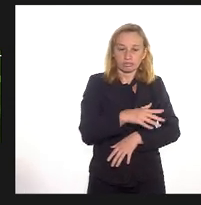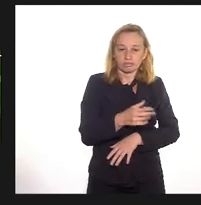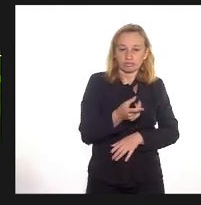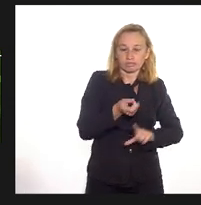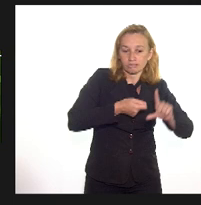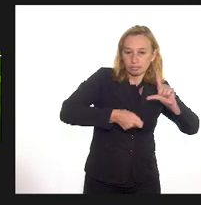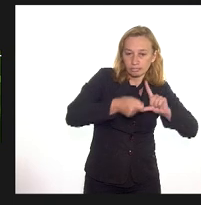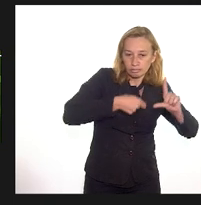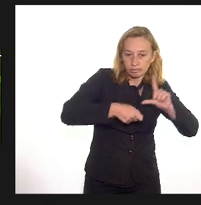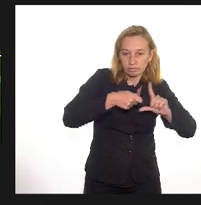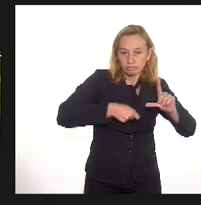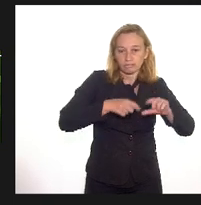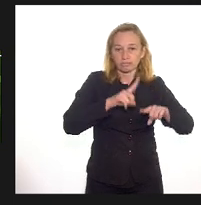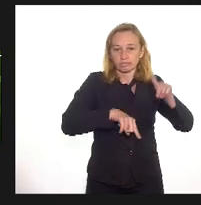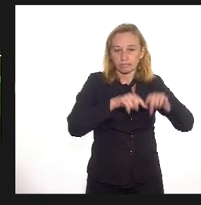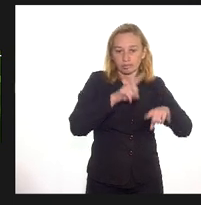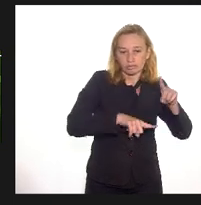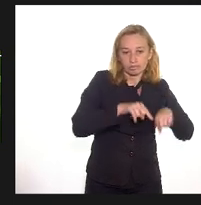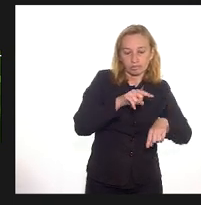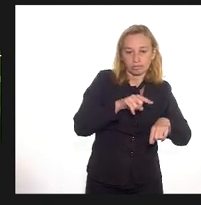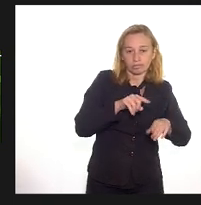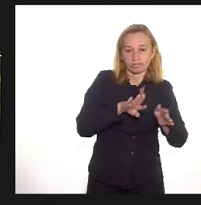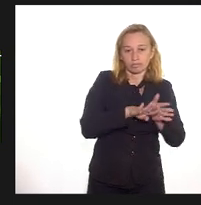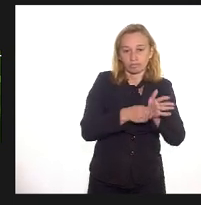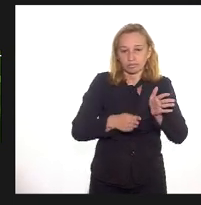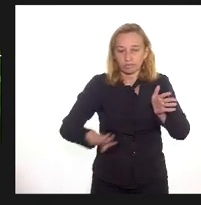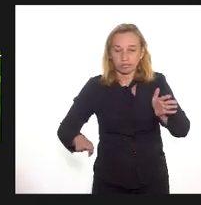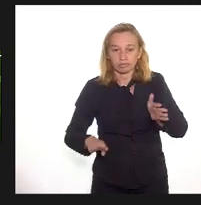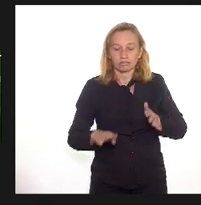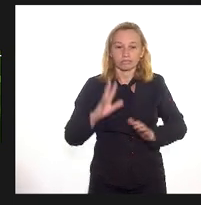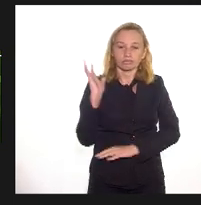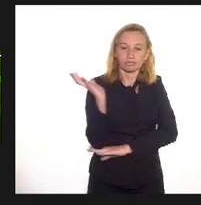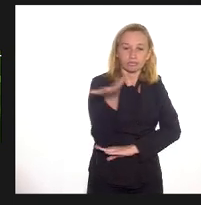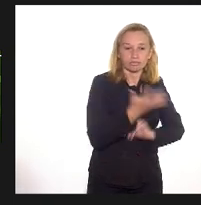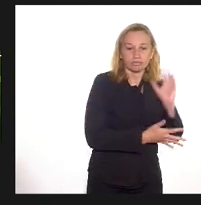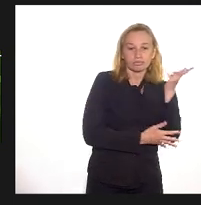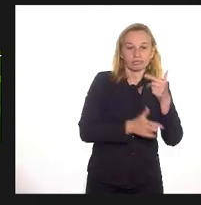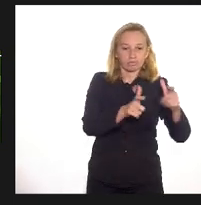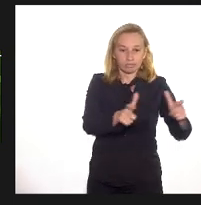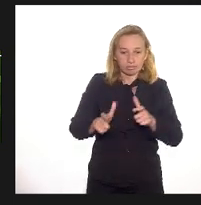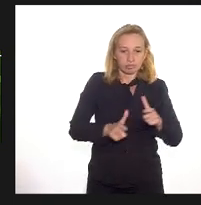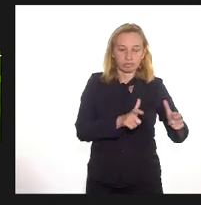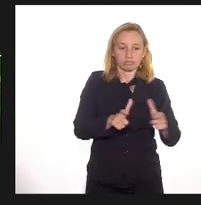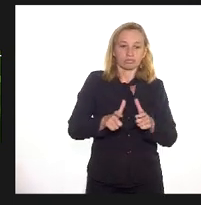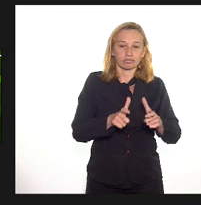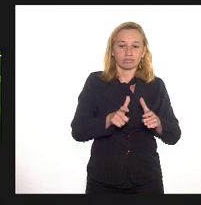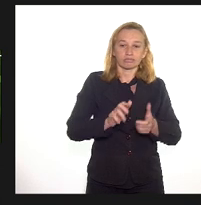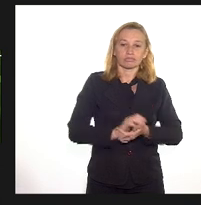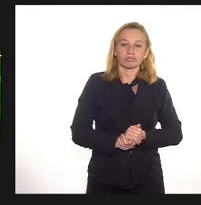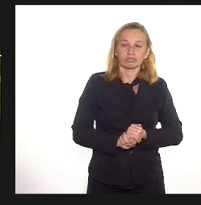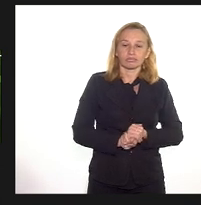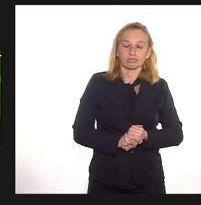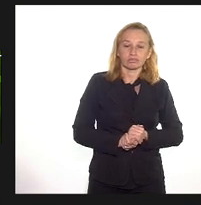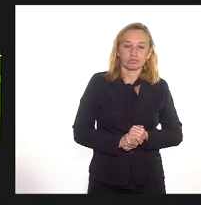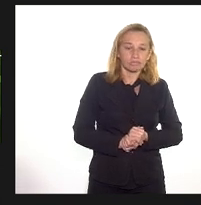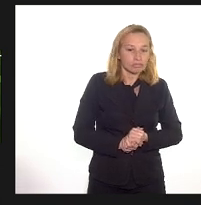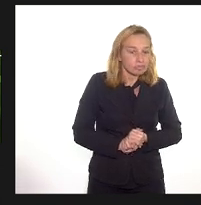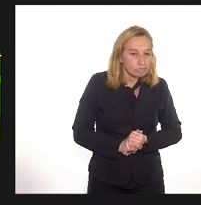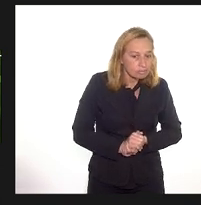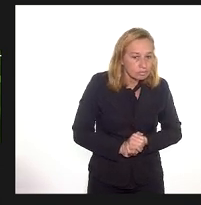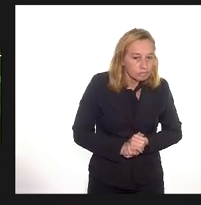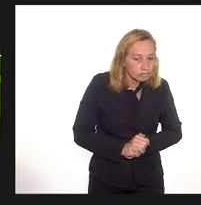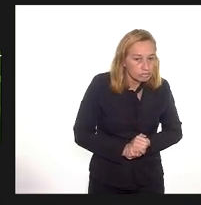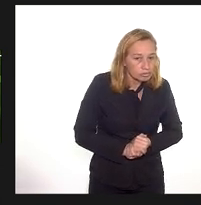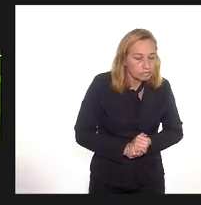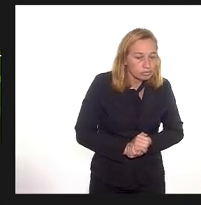áreas de equipamentos submarinos, áreas de meio ambiente, né? Então, essas premissas, elas são definidas, os custos